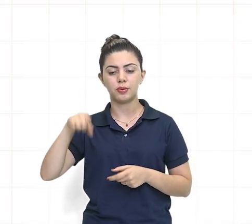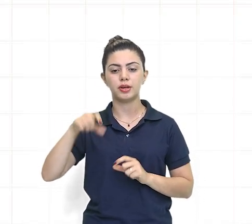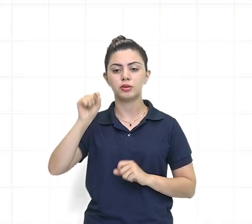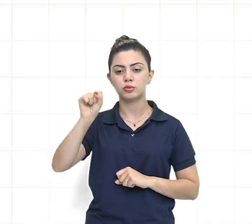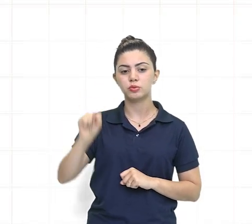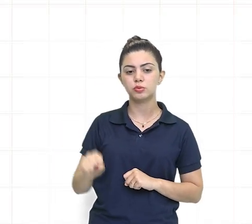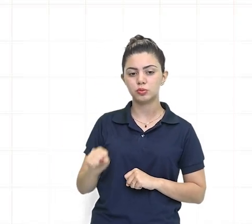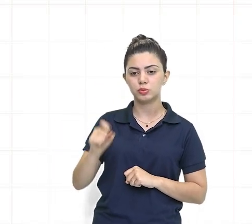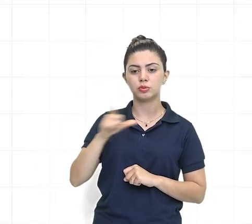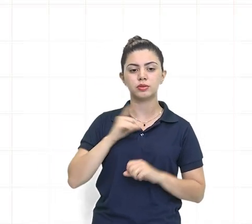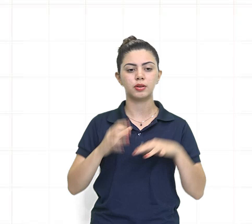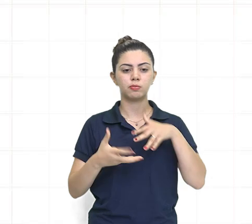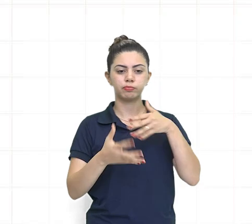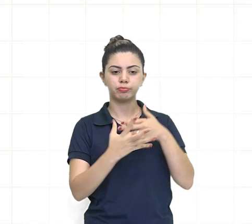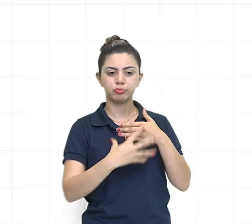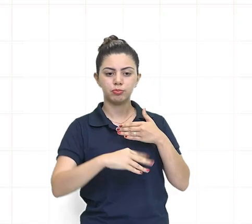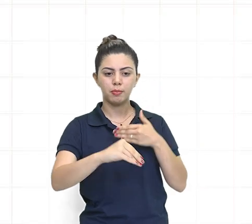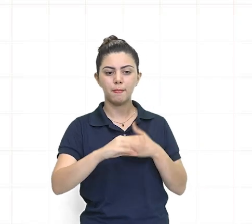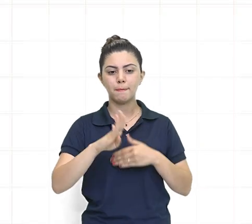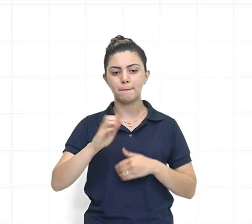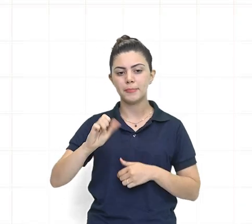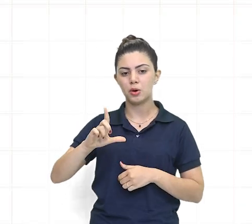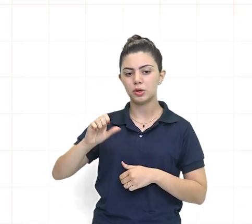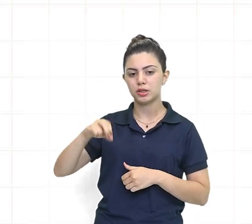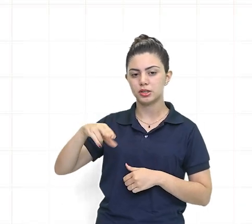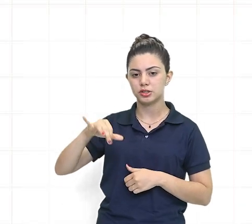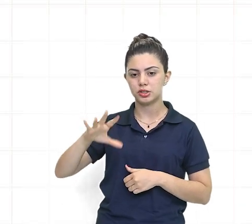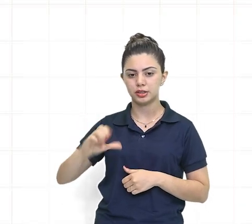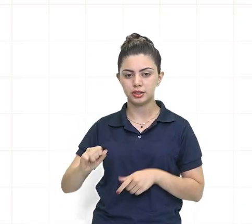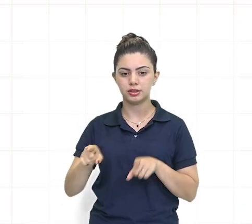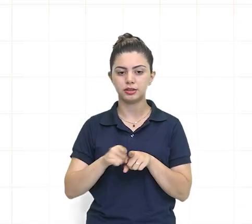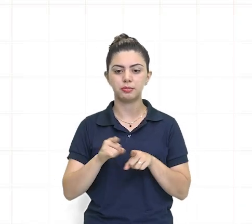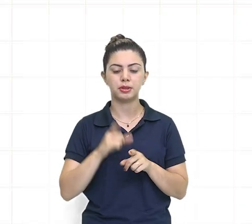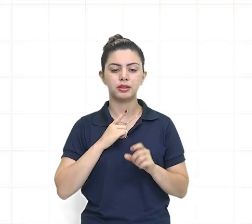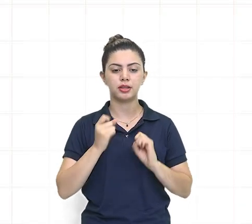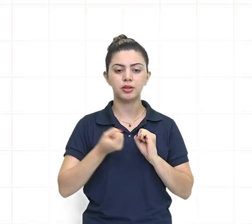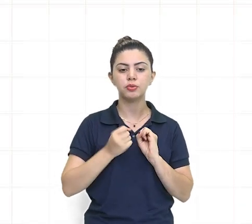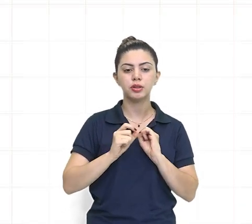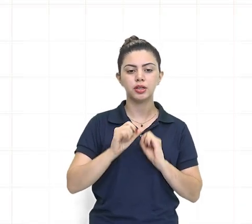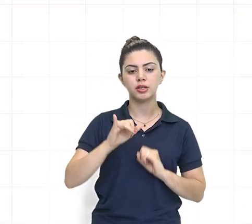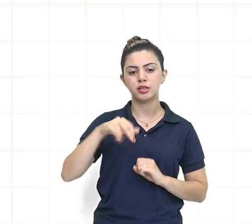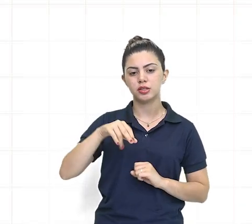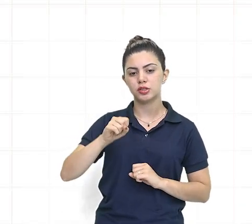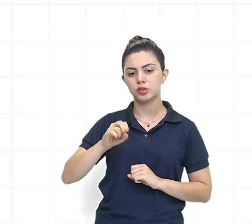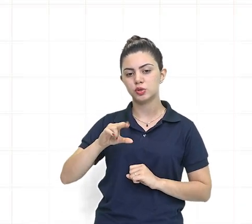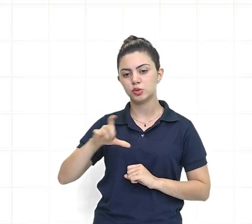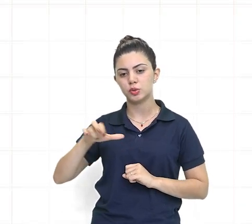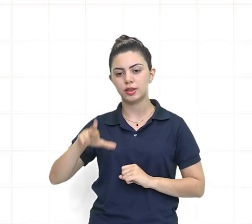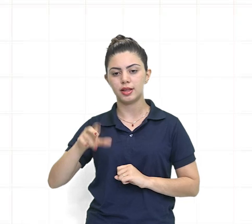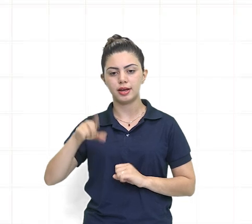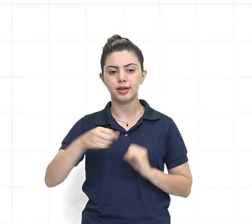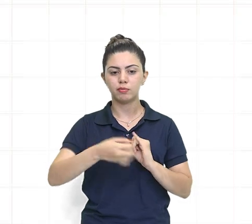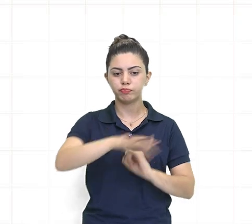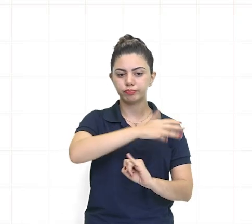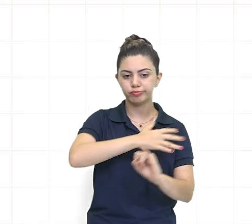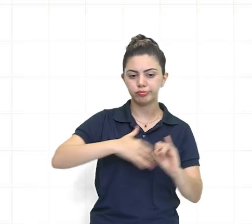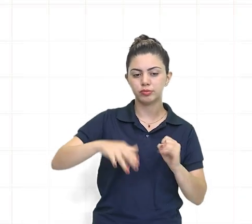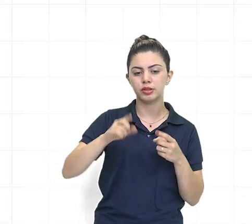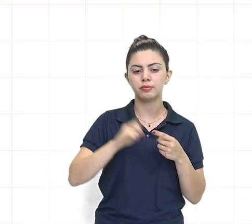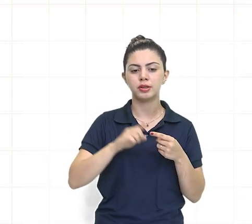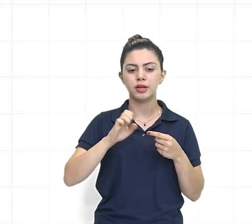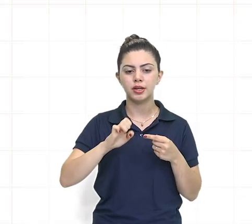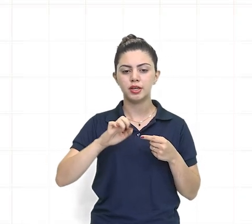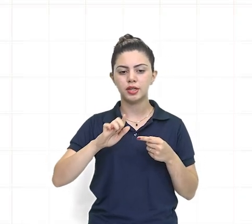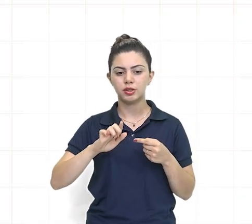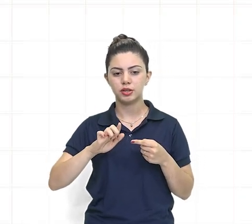Península Balcânica, a Grécia insular, formada pelas ilhas dos mares Egeu e Jônio, e a Grécia